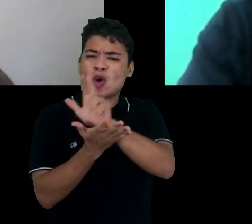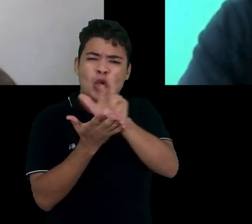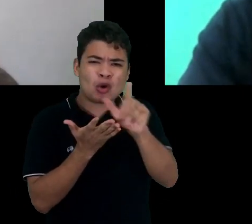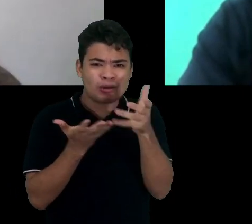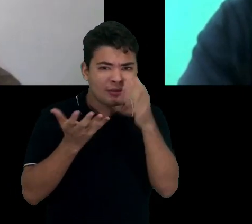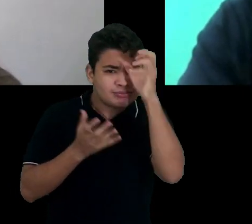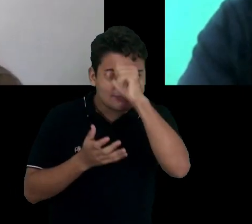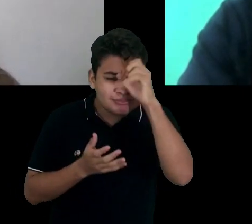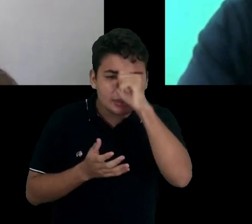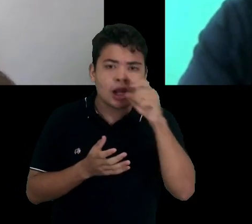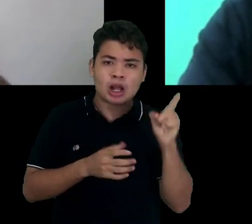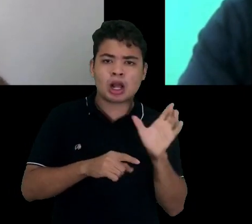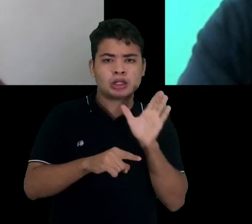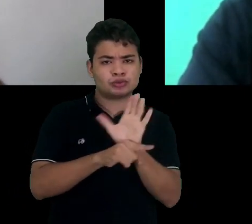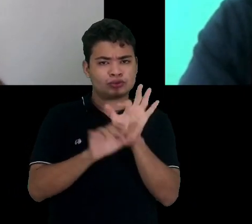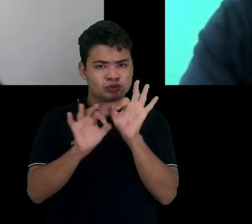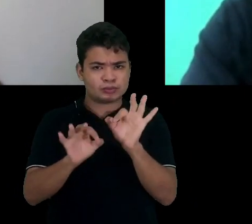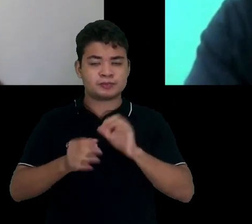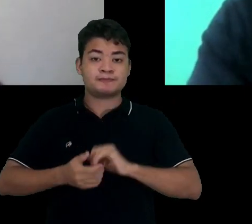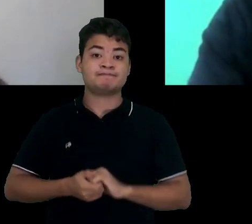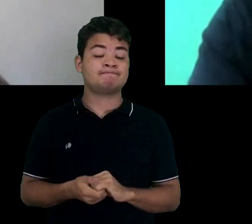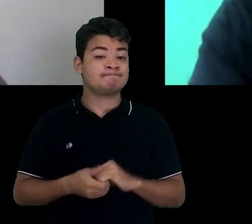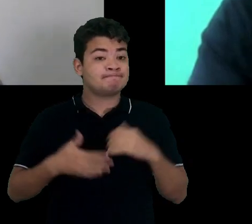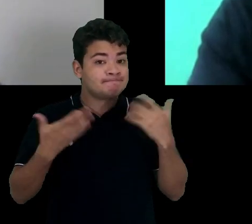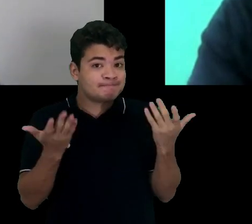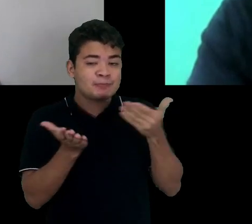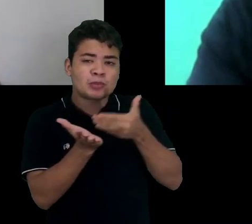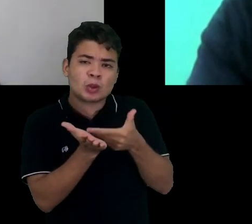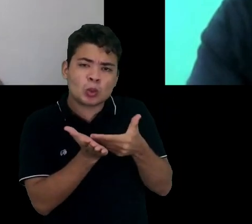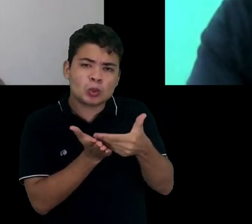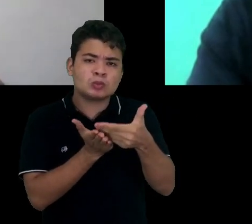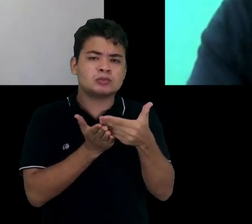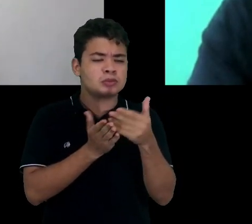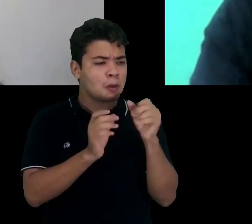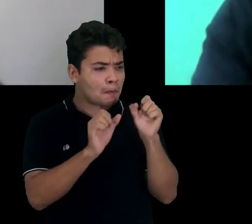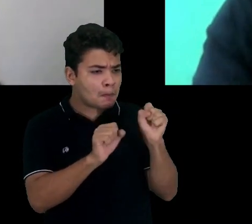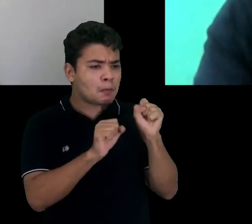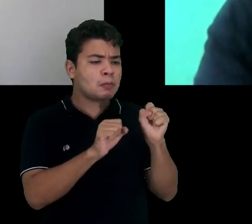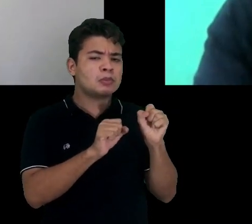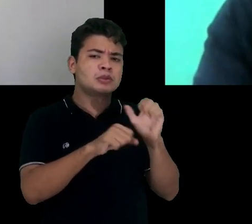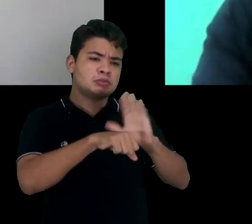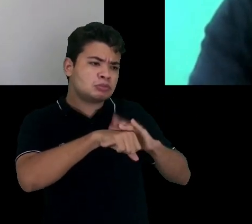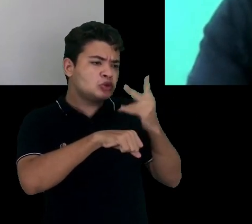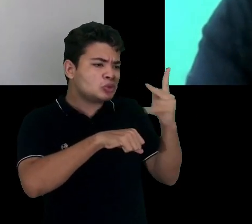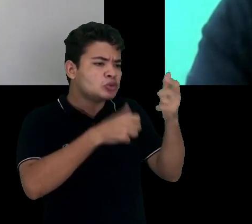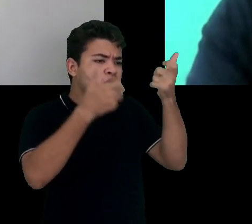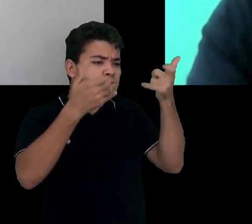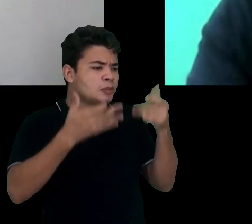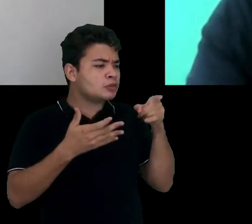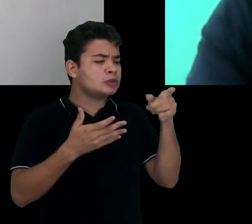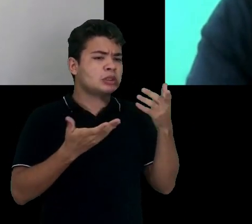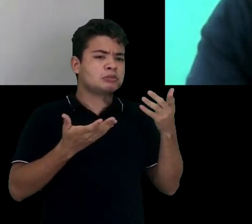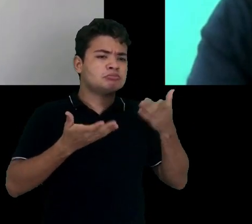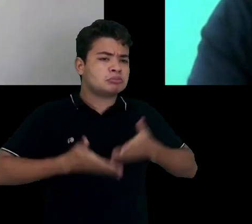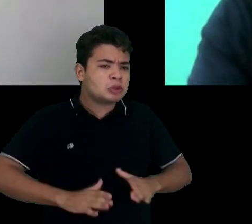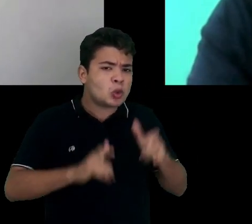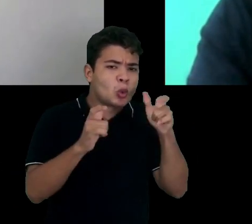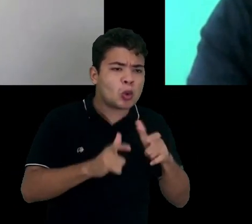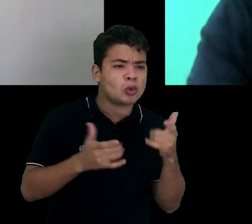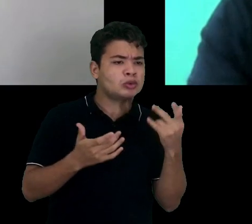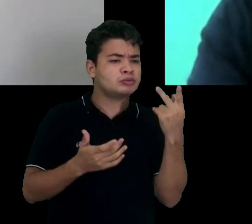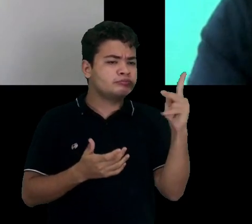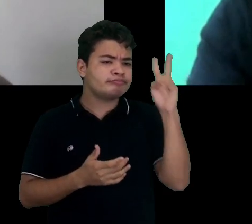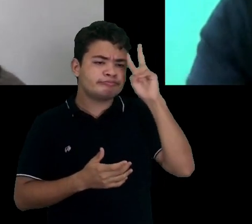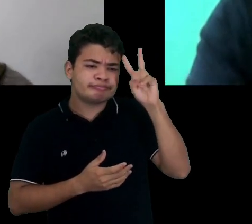outro idioma que você tenha em mente. Bom, Diogo, para a gente começar, conte-nos um pouco sobre você, de onde você